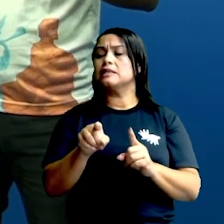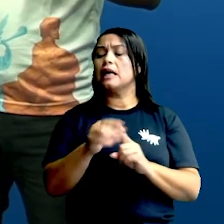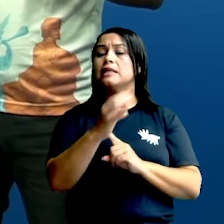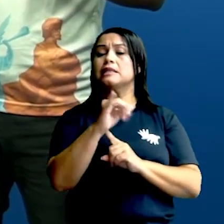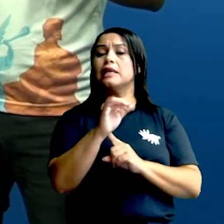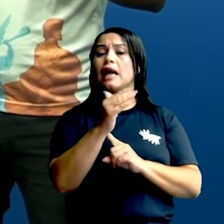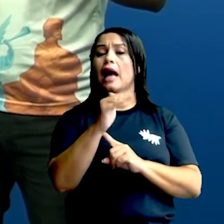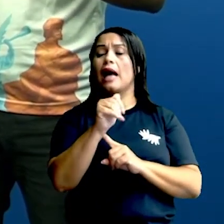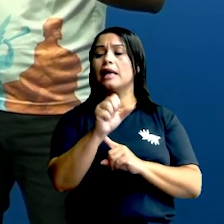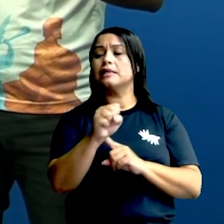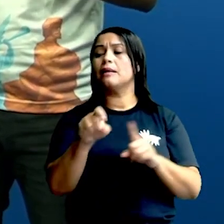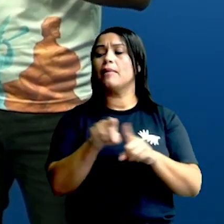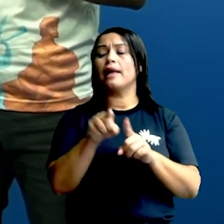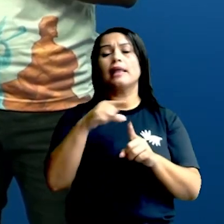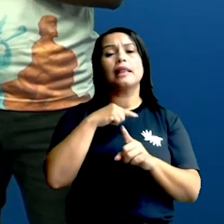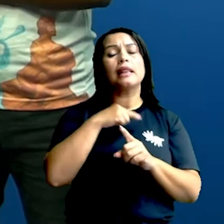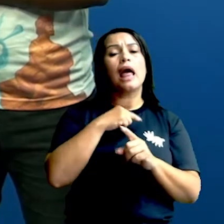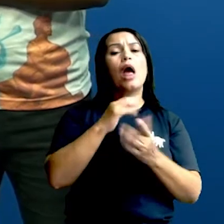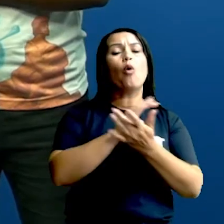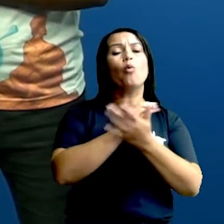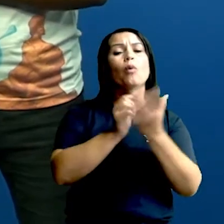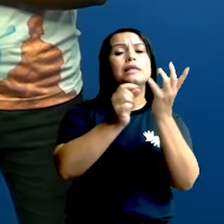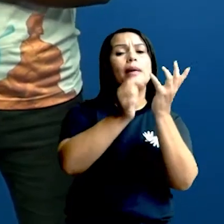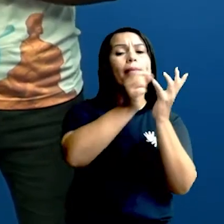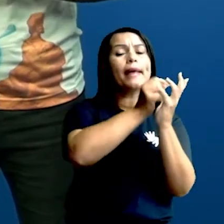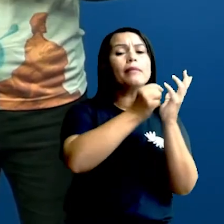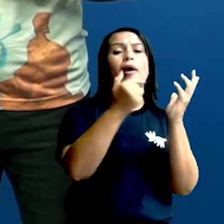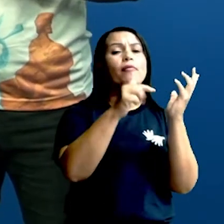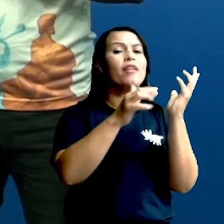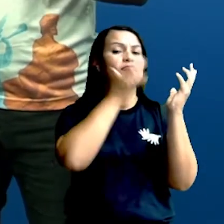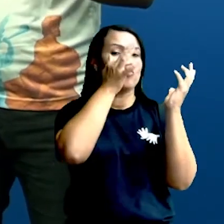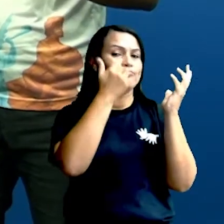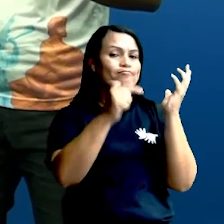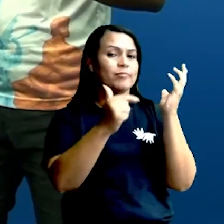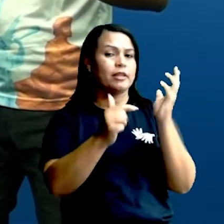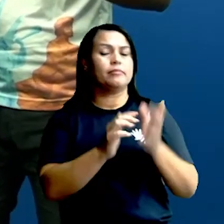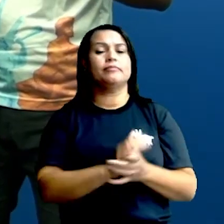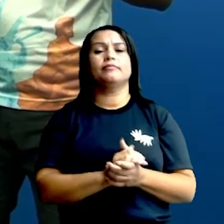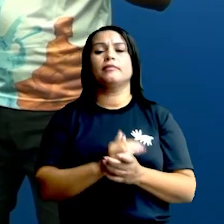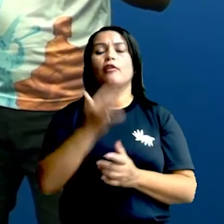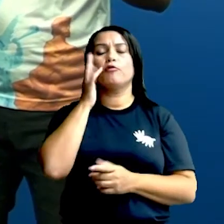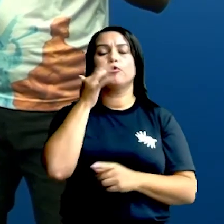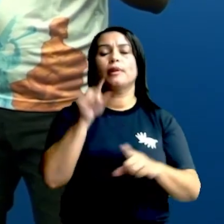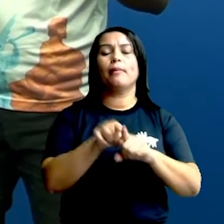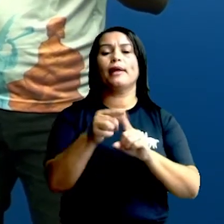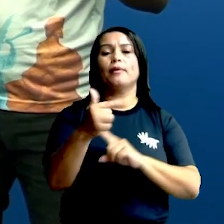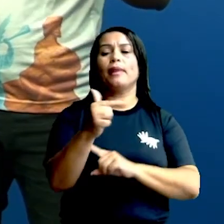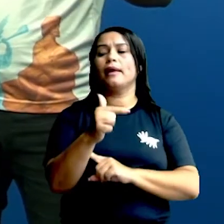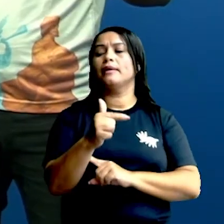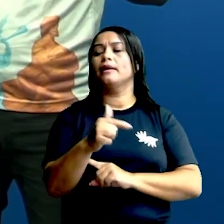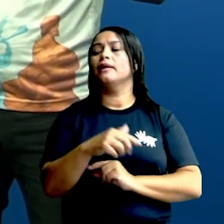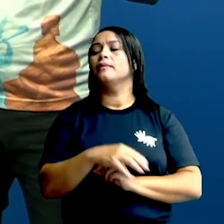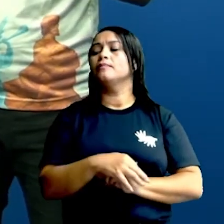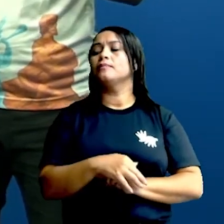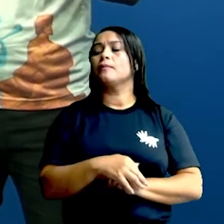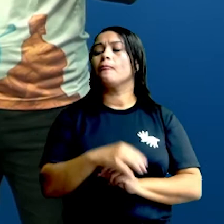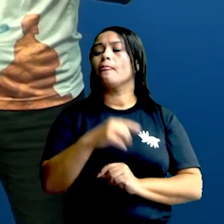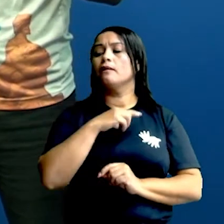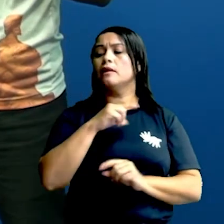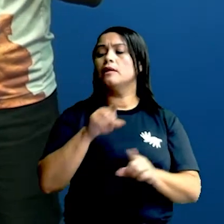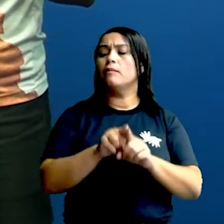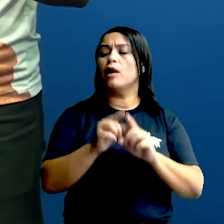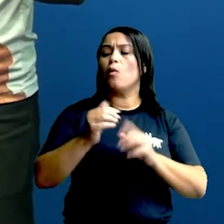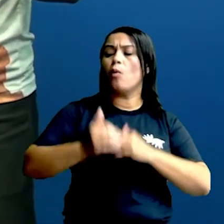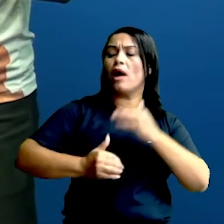possuem sementes, mas não possuem flores, nem frutos. Em seguida, pela